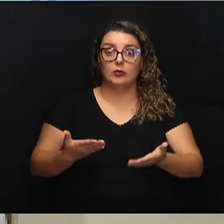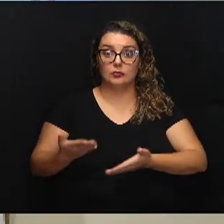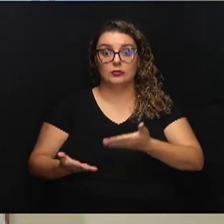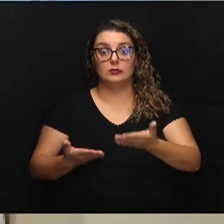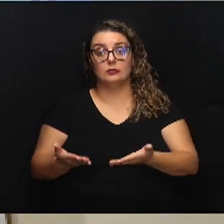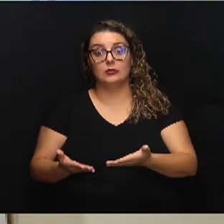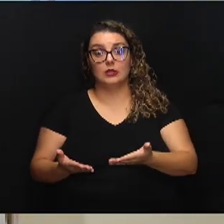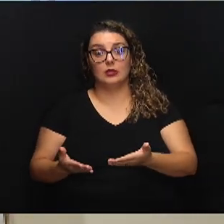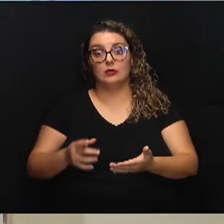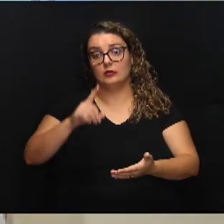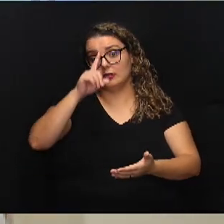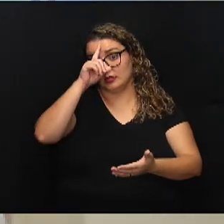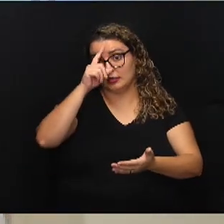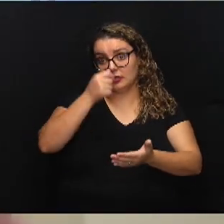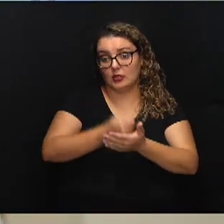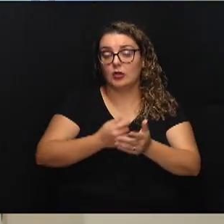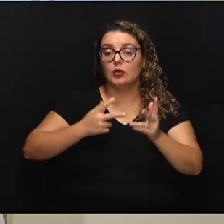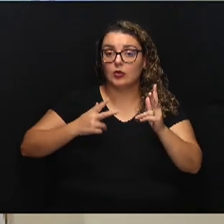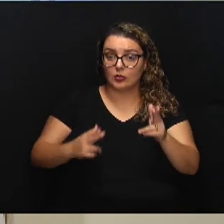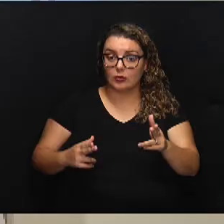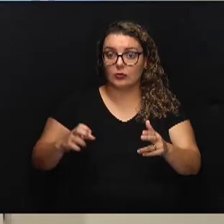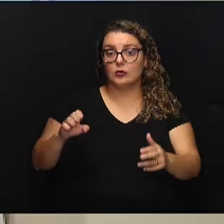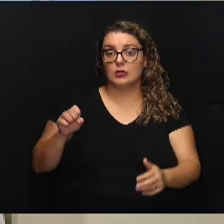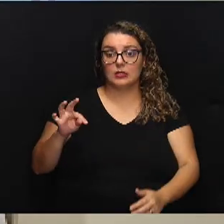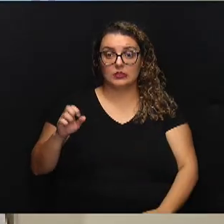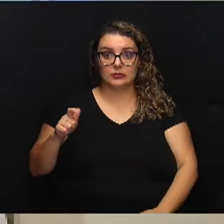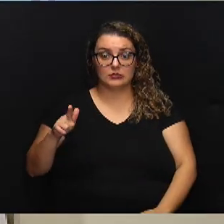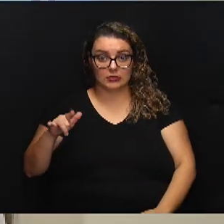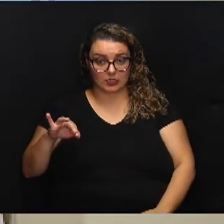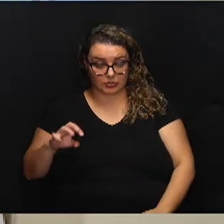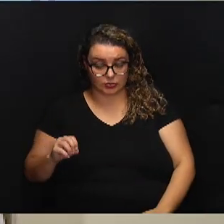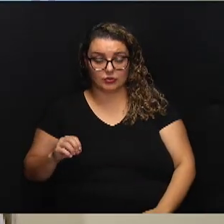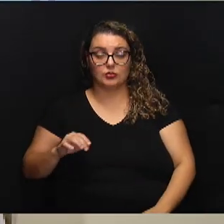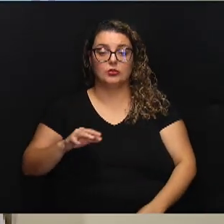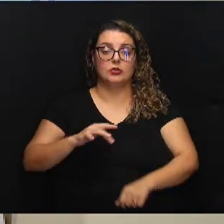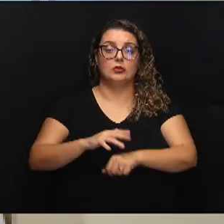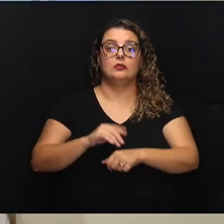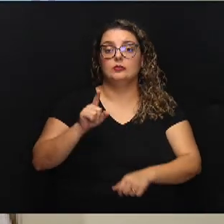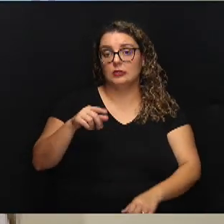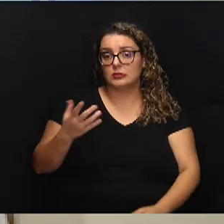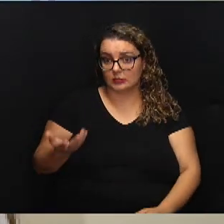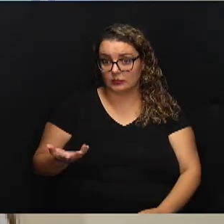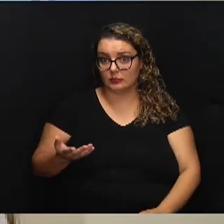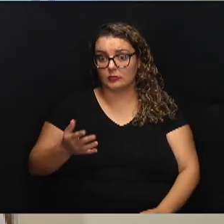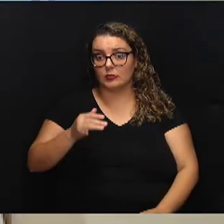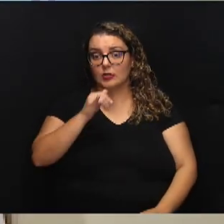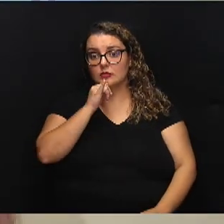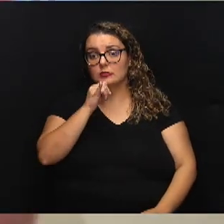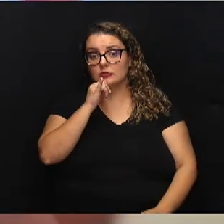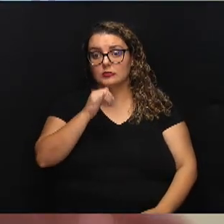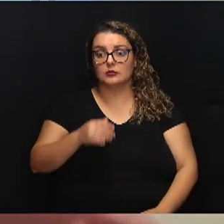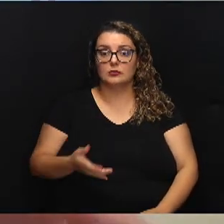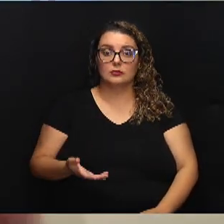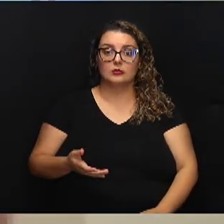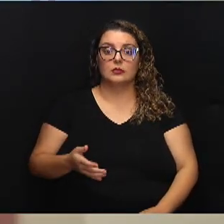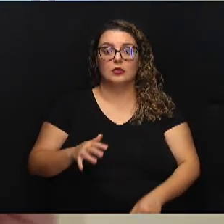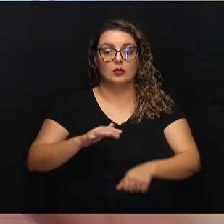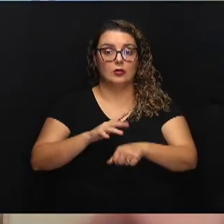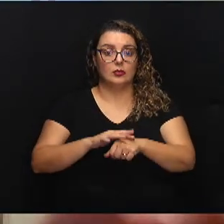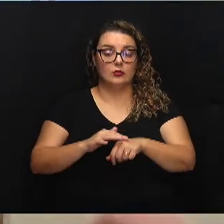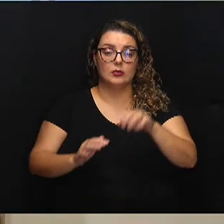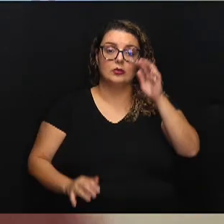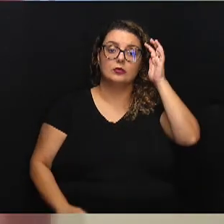vai ser determinado conforme o estágio em que a doença se encontra. Por exemplo, pacientes que têm uma doença que